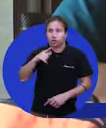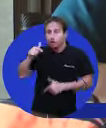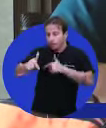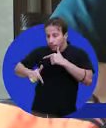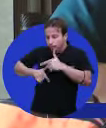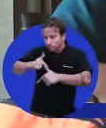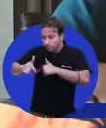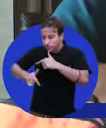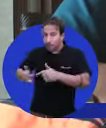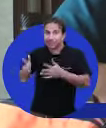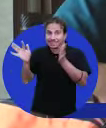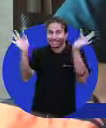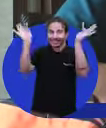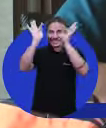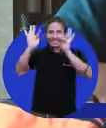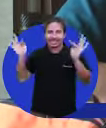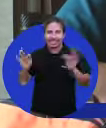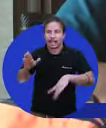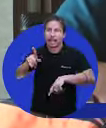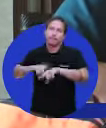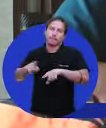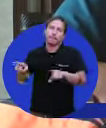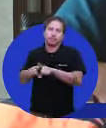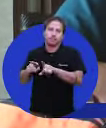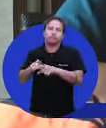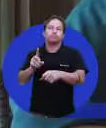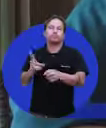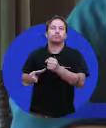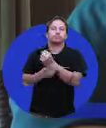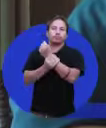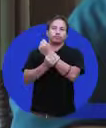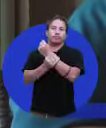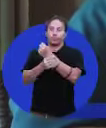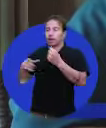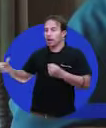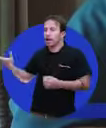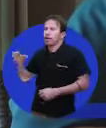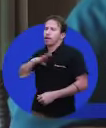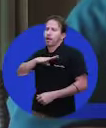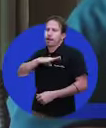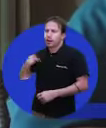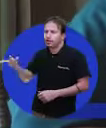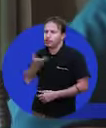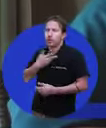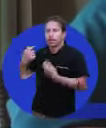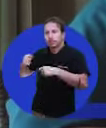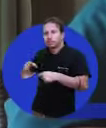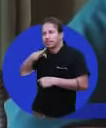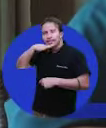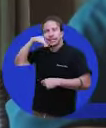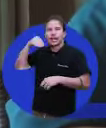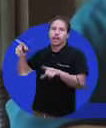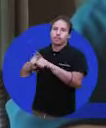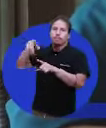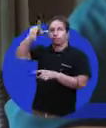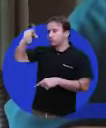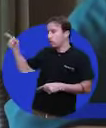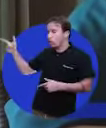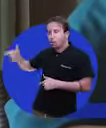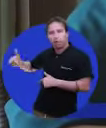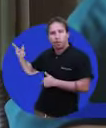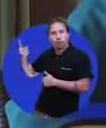vamos trabalhar mais felizes e com mais segurança. Colegas professores, precisamos de Béia e Brás